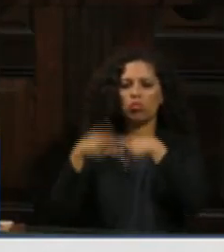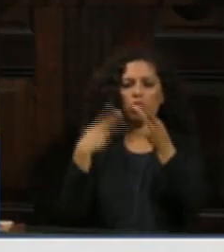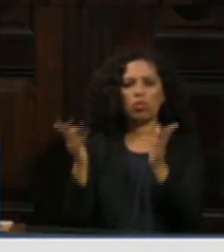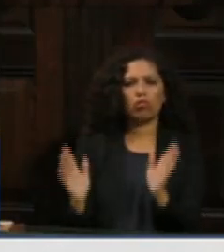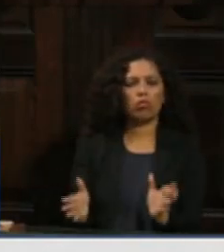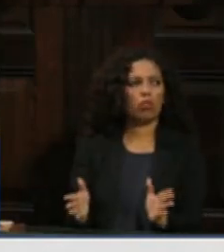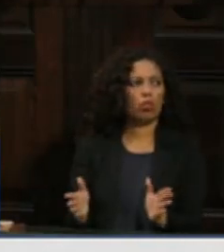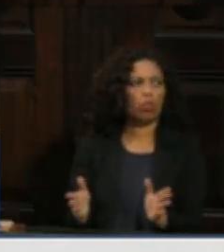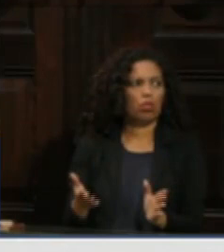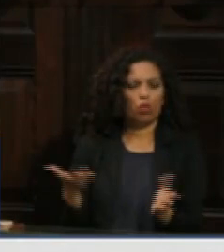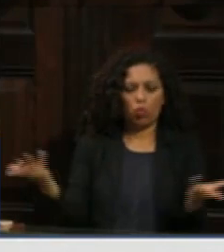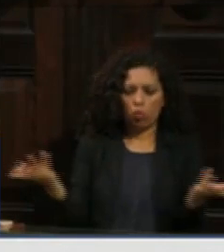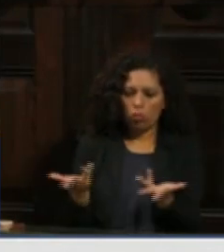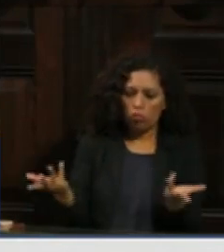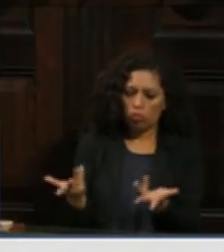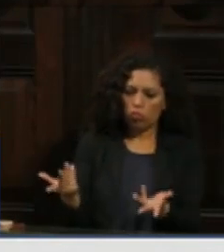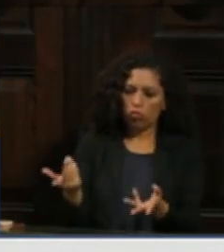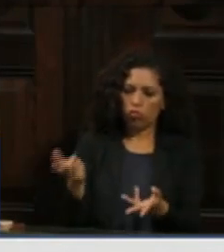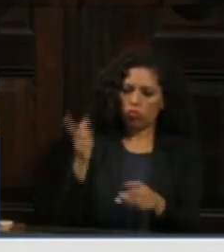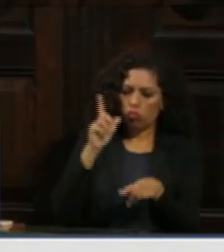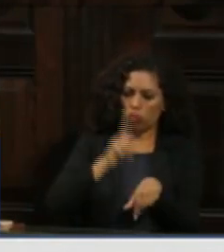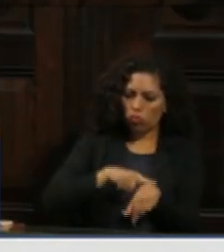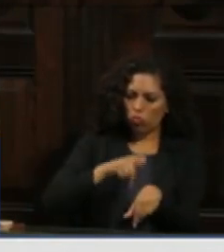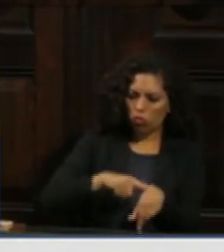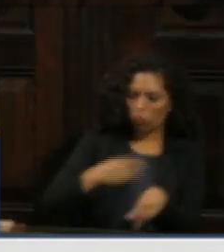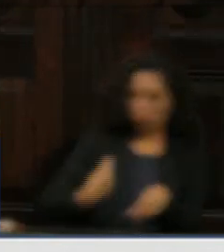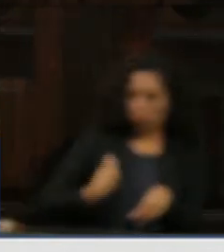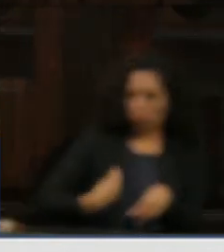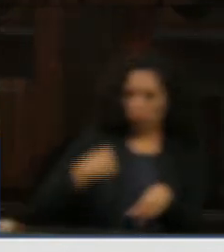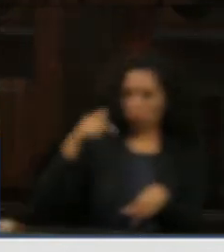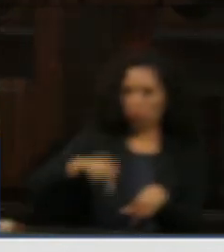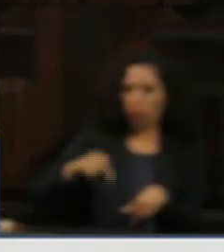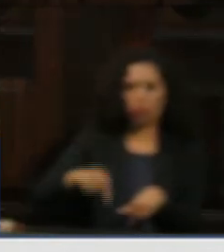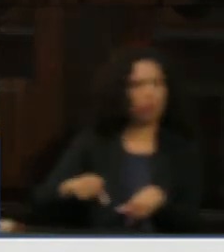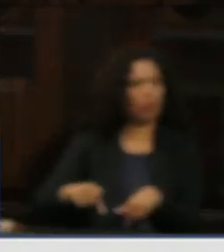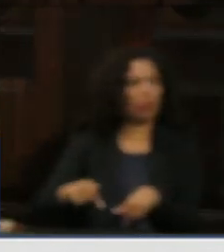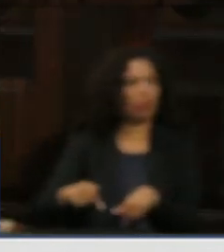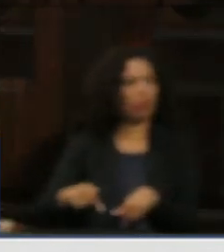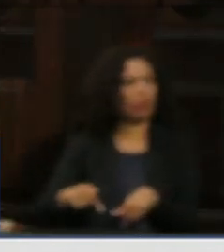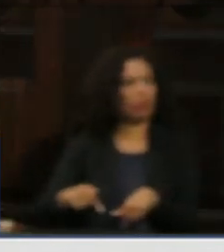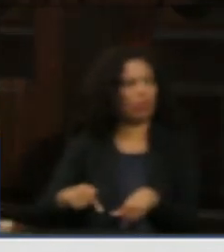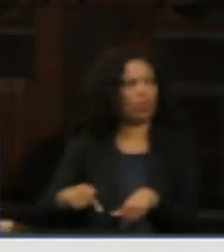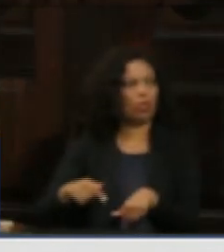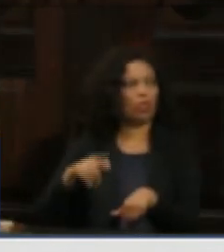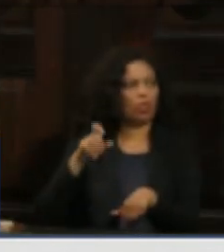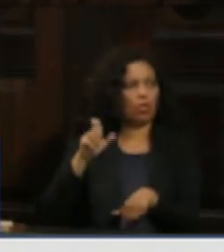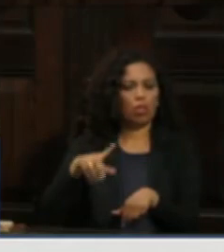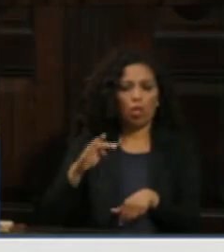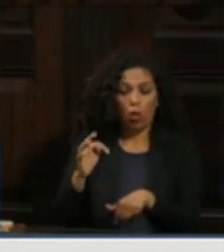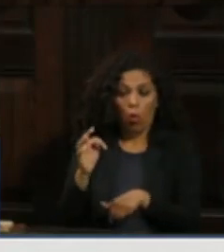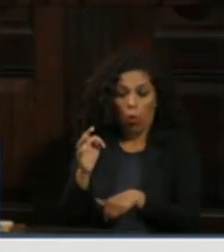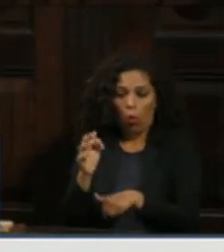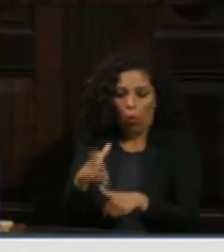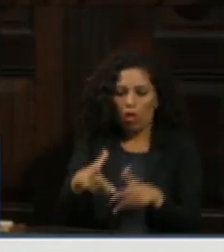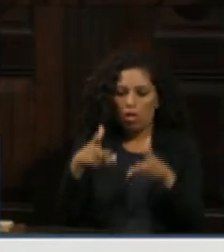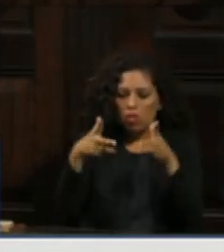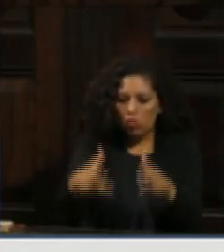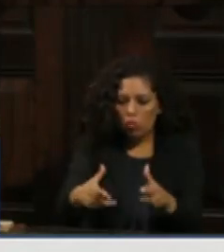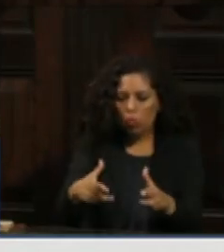presidente, seria o tema da minha intervenção, falar um pouco da nossa audiência de